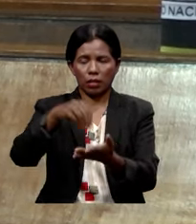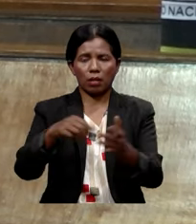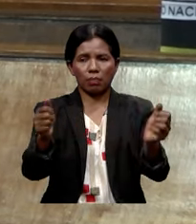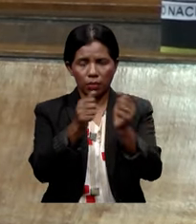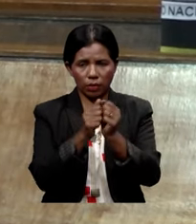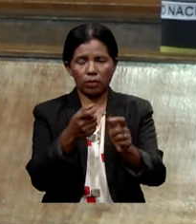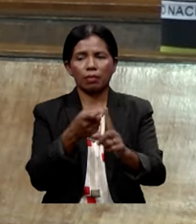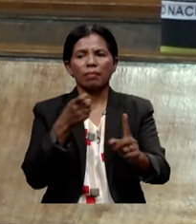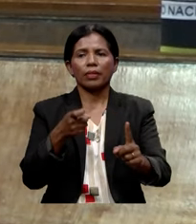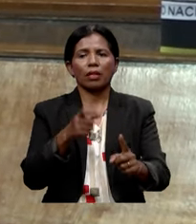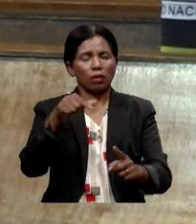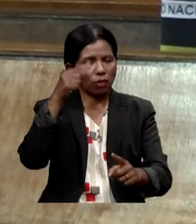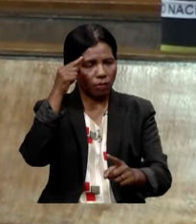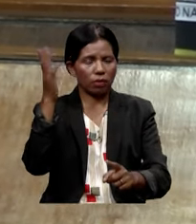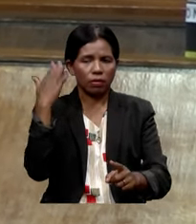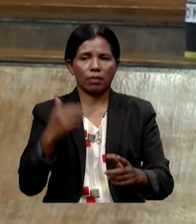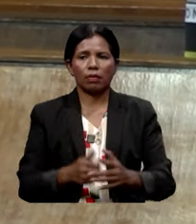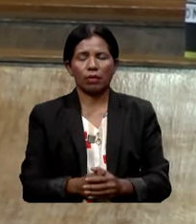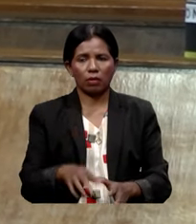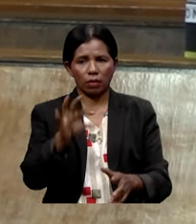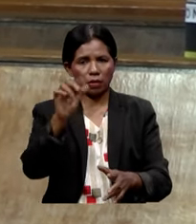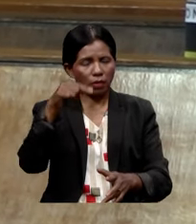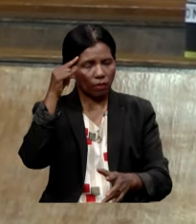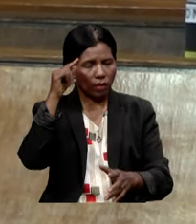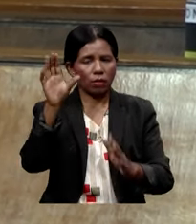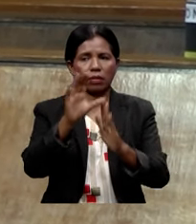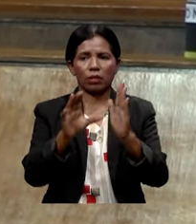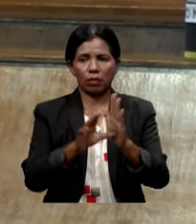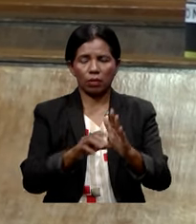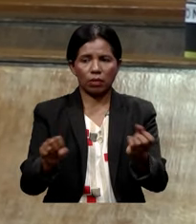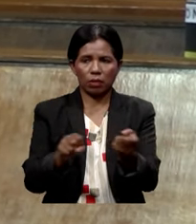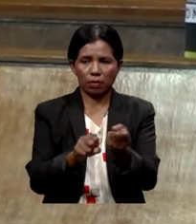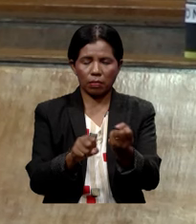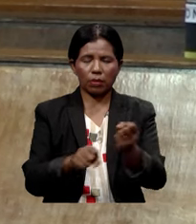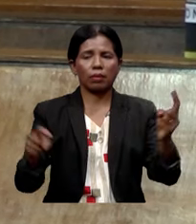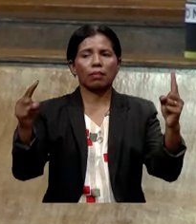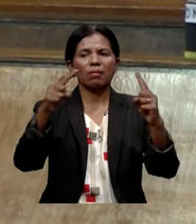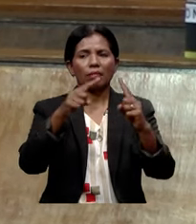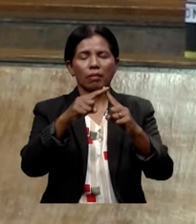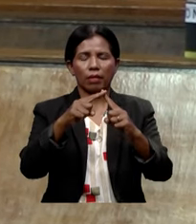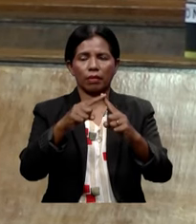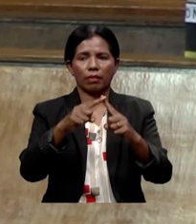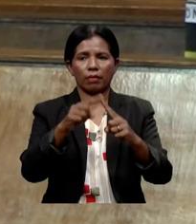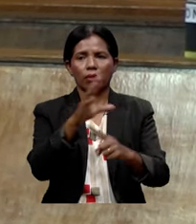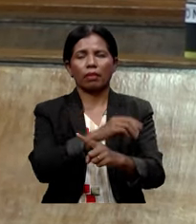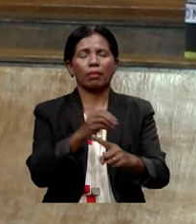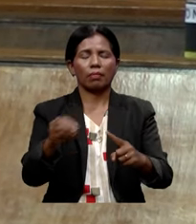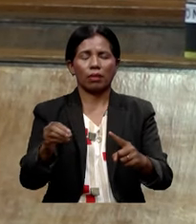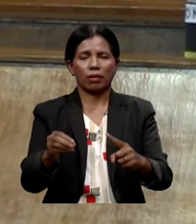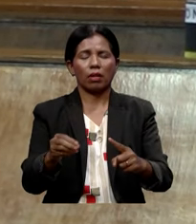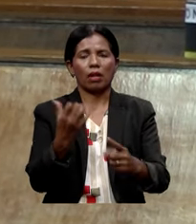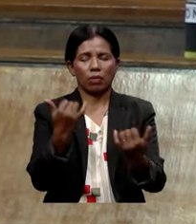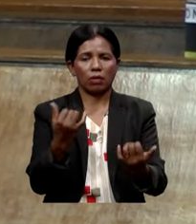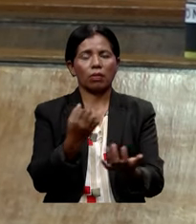husi governo anterior. Oitavo governo constitucional mos contribui ba iha dívidas sira na Bemaka